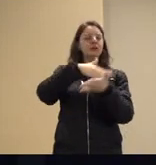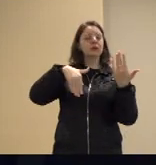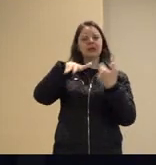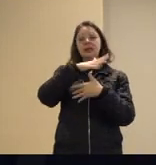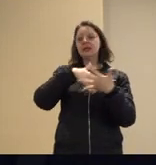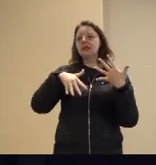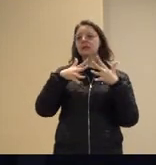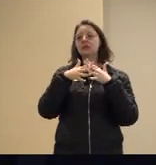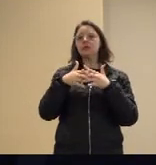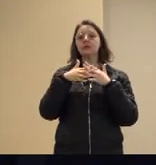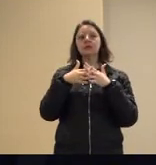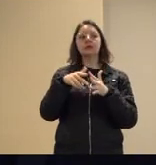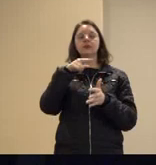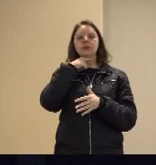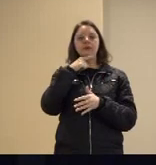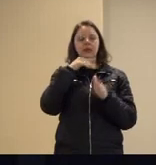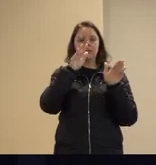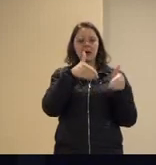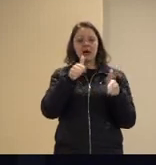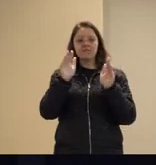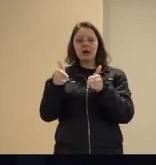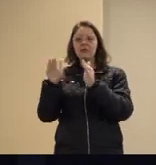misturança, e não se define